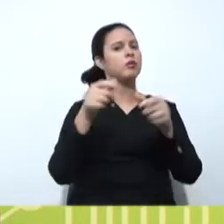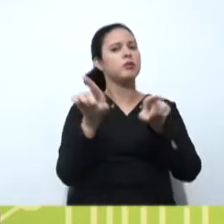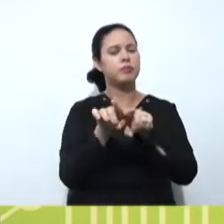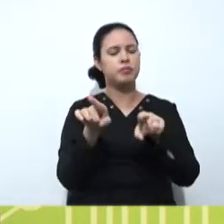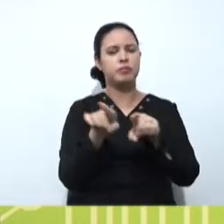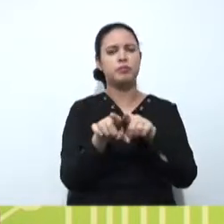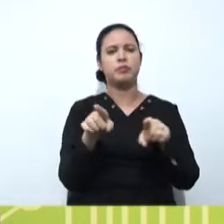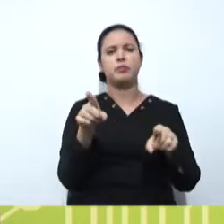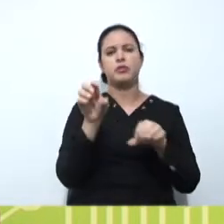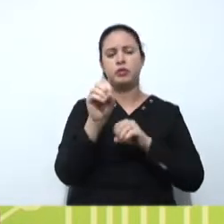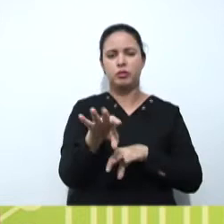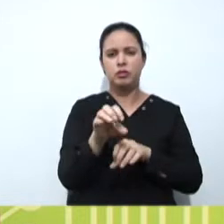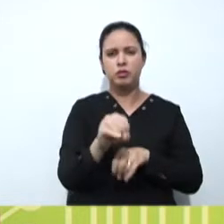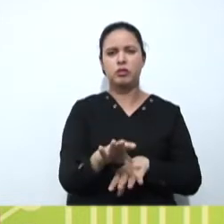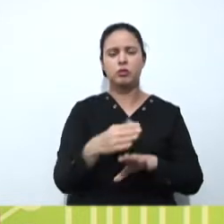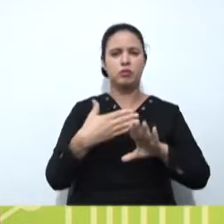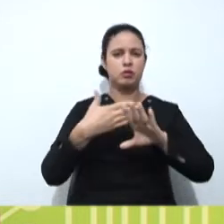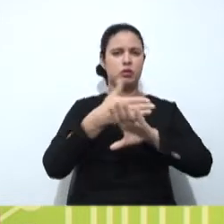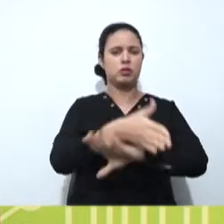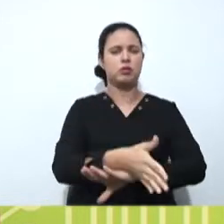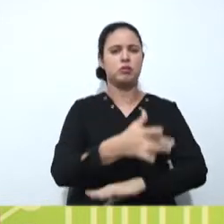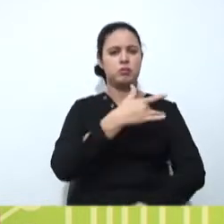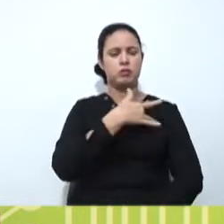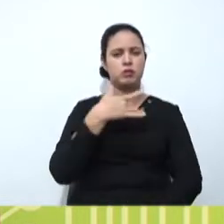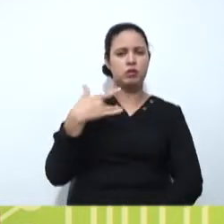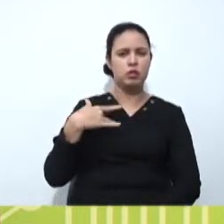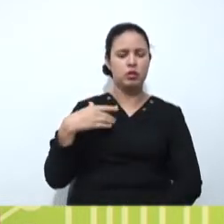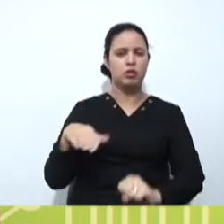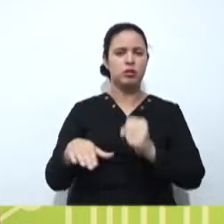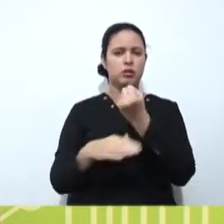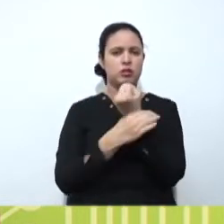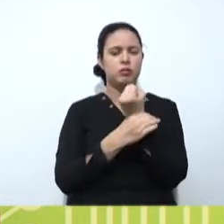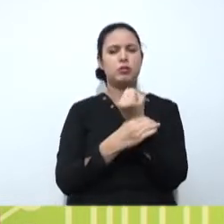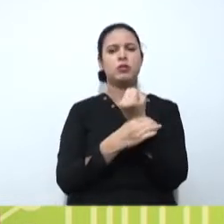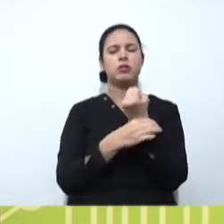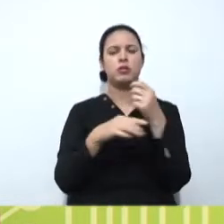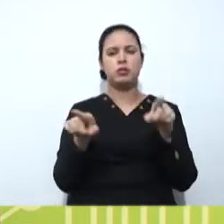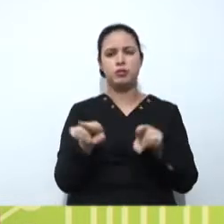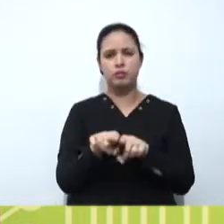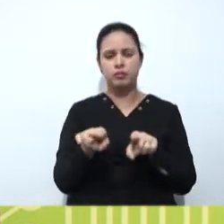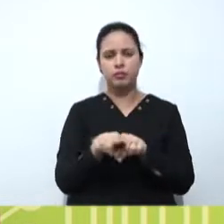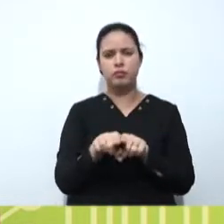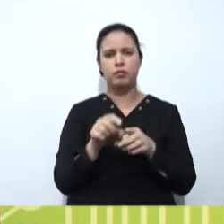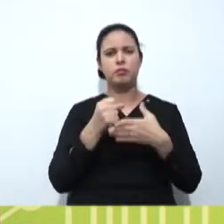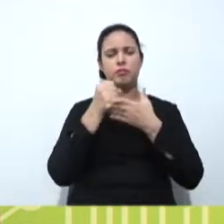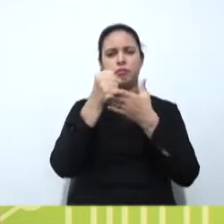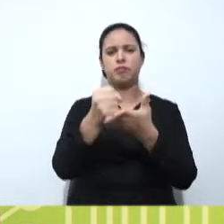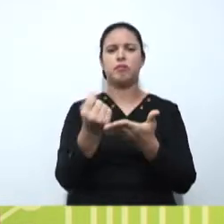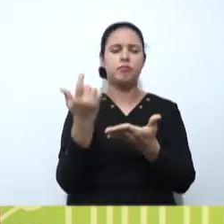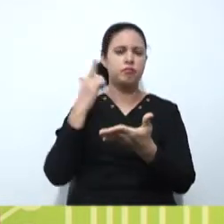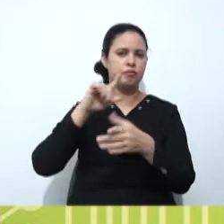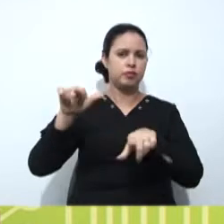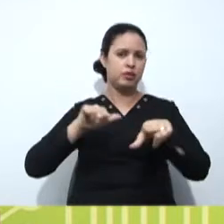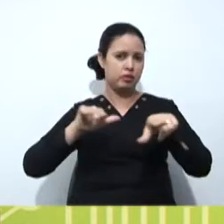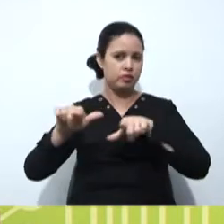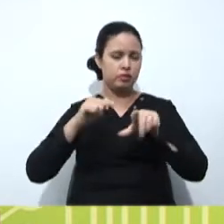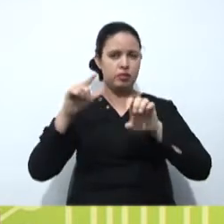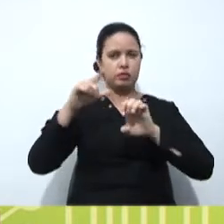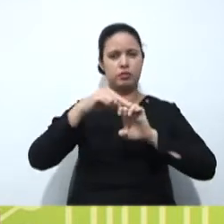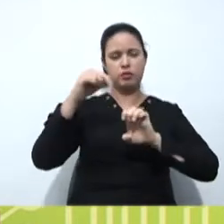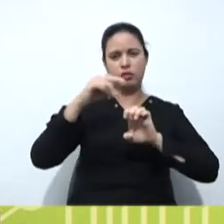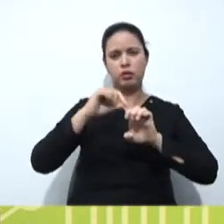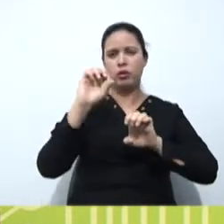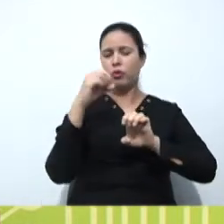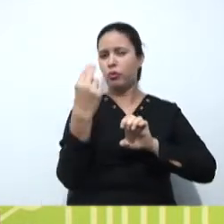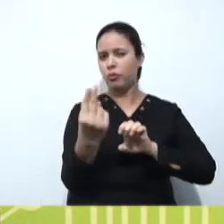acesso à saúde, melhora a segurança dessa pessoa, dá condições dessa pessoa de trabalhar, ou como empreendedora, ou